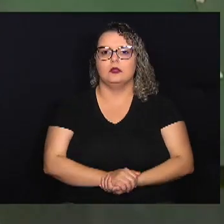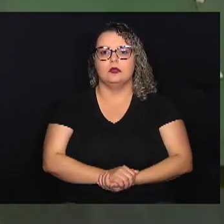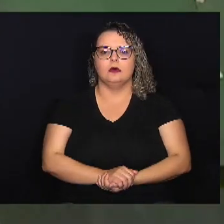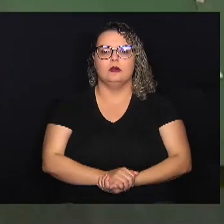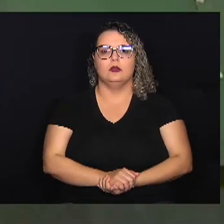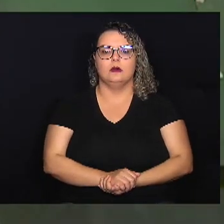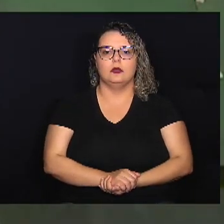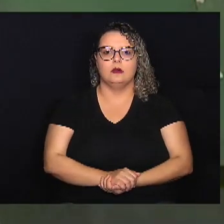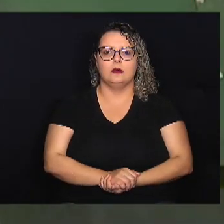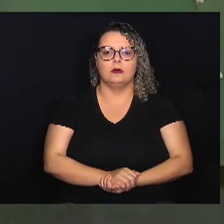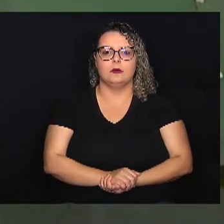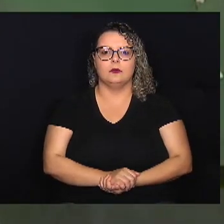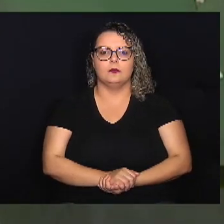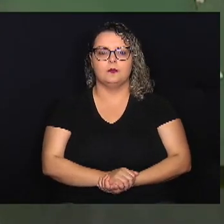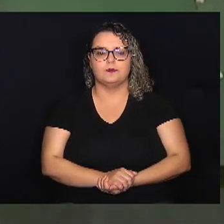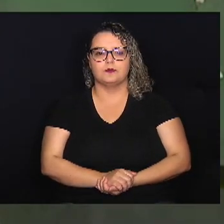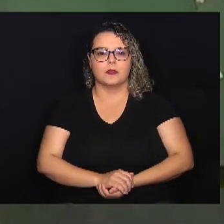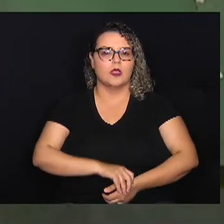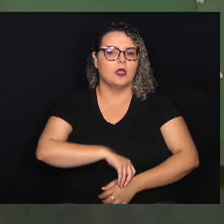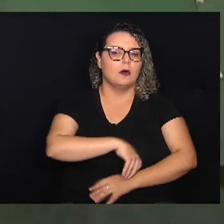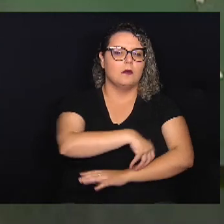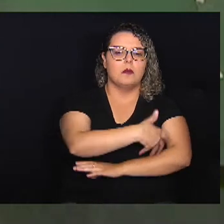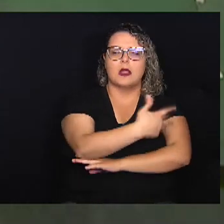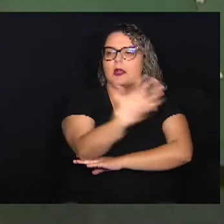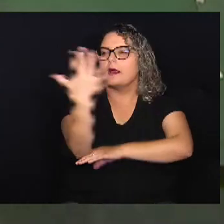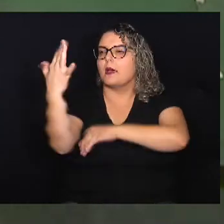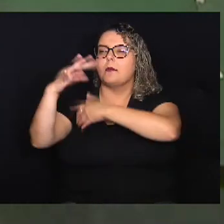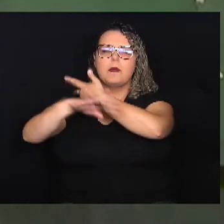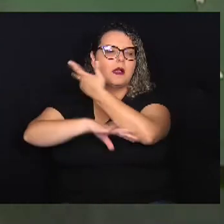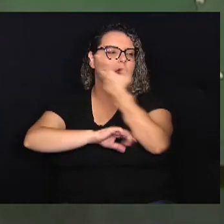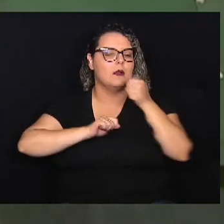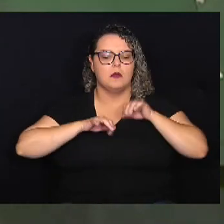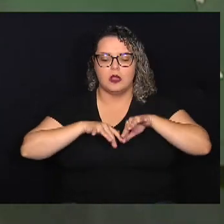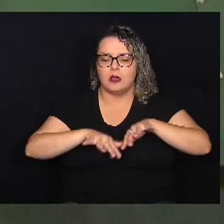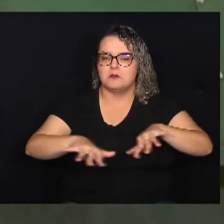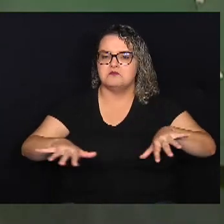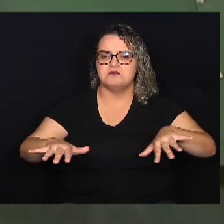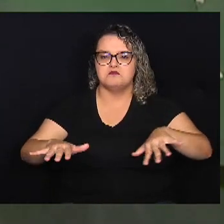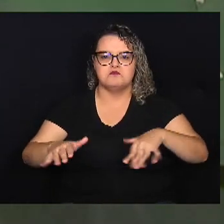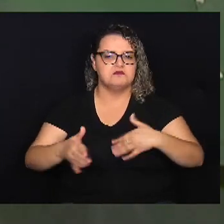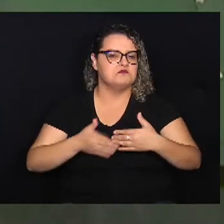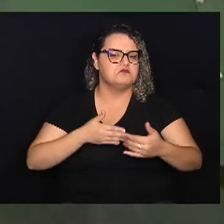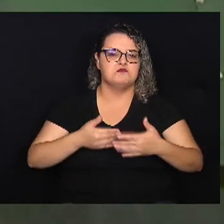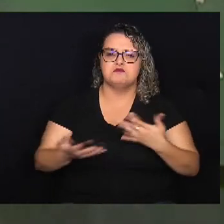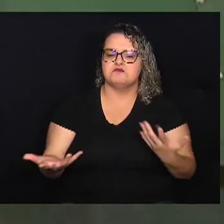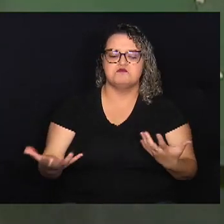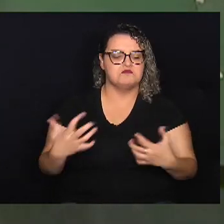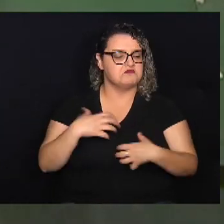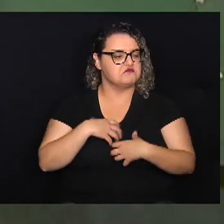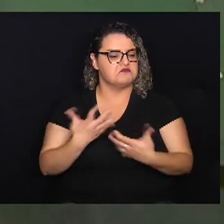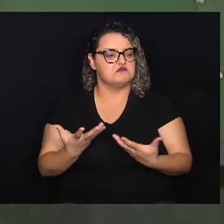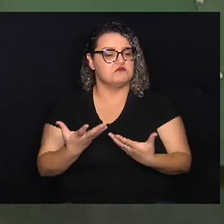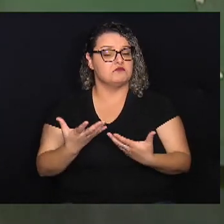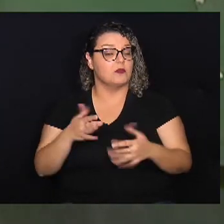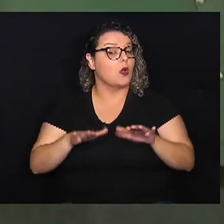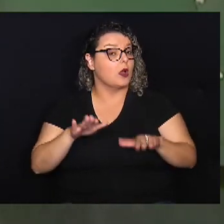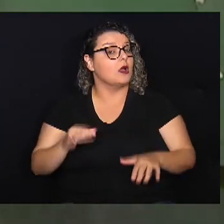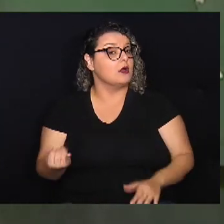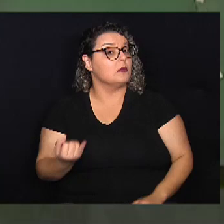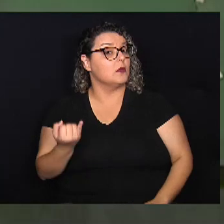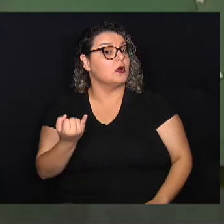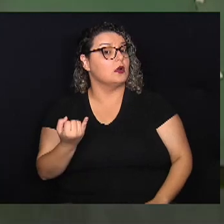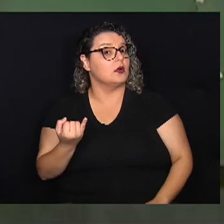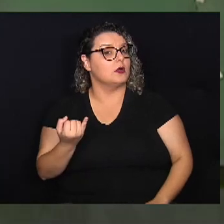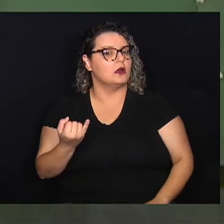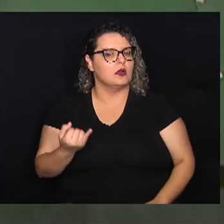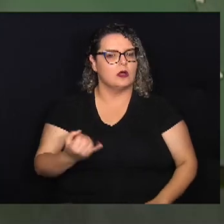Vê as favelas, elas crescem, se espalham, não importa quanto fogo se bote, ou talvez importe. Cana,